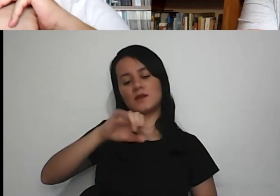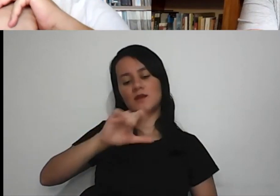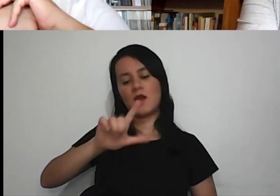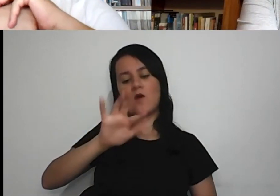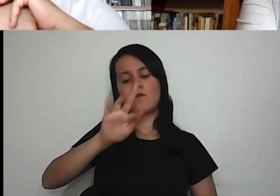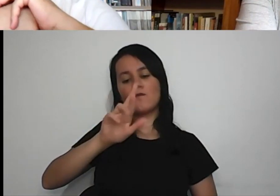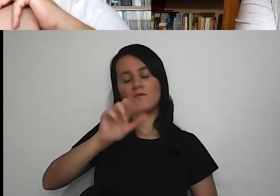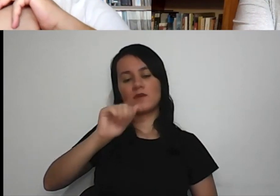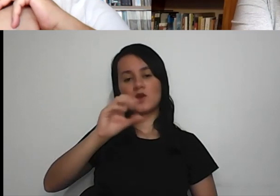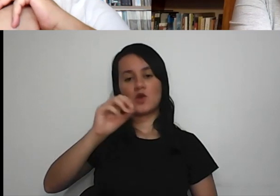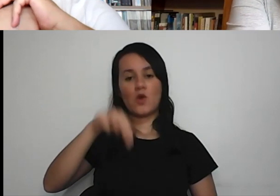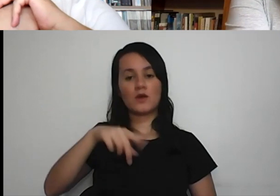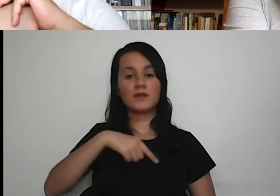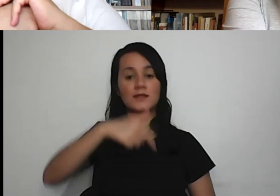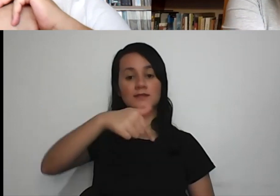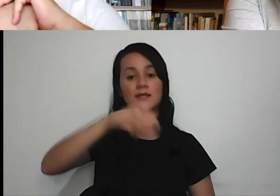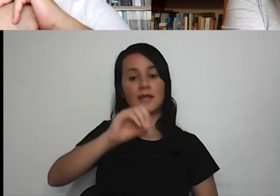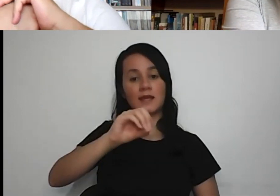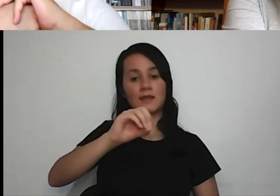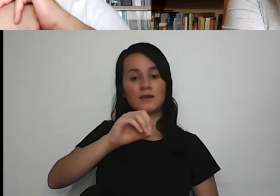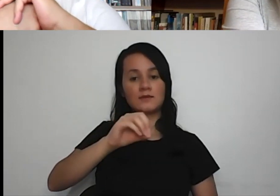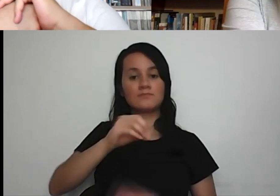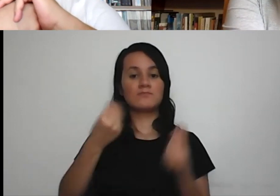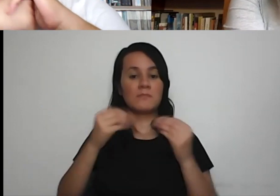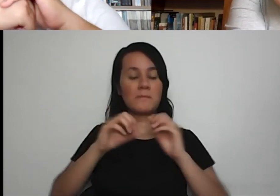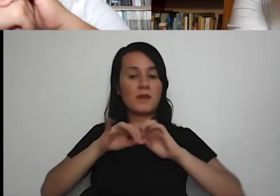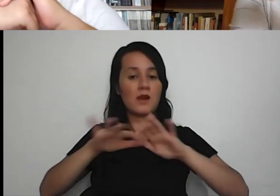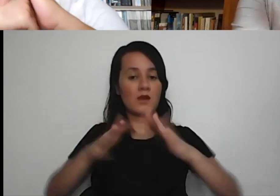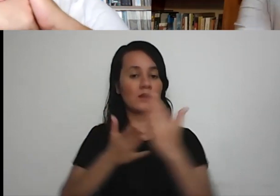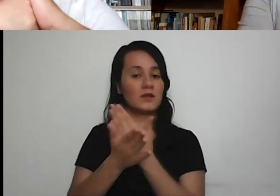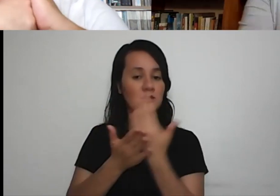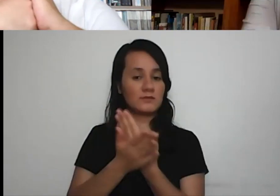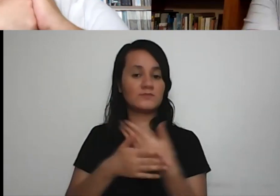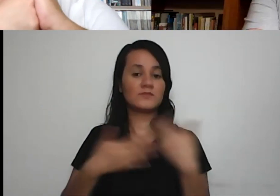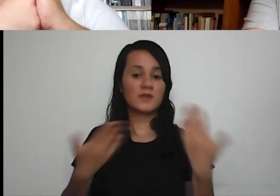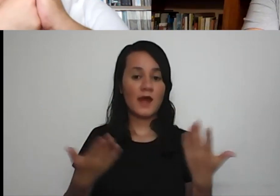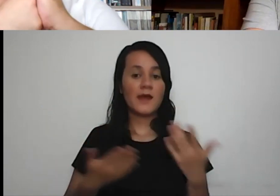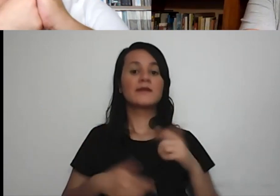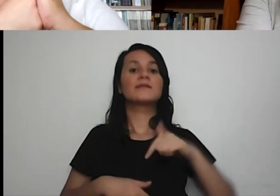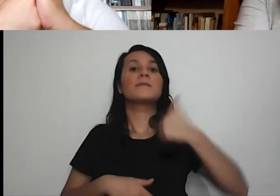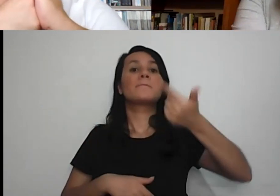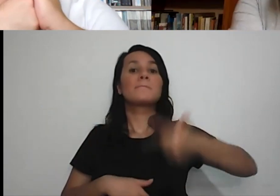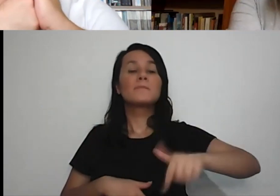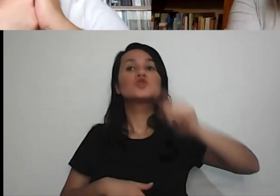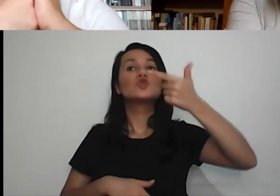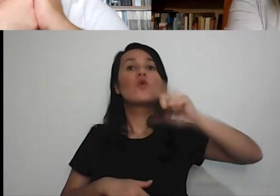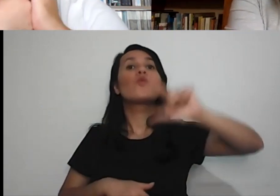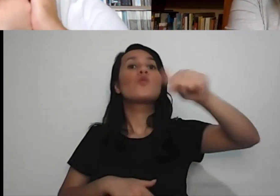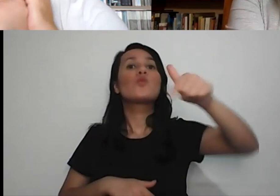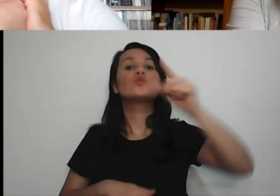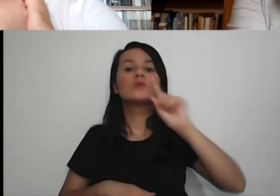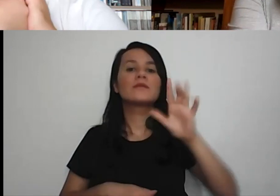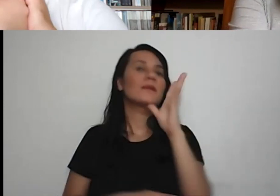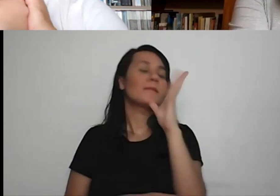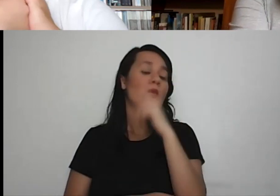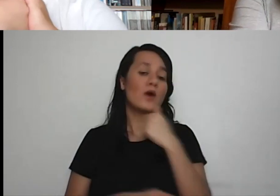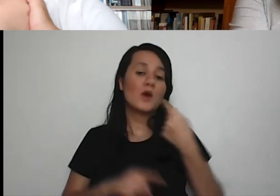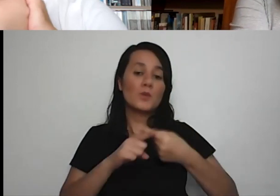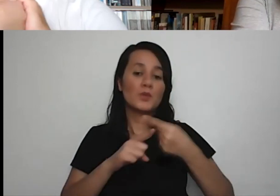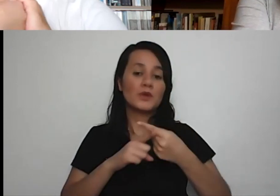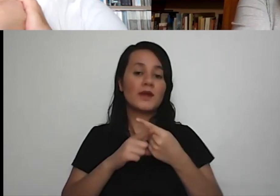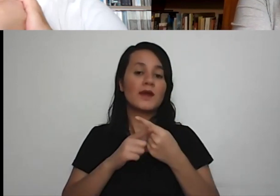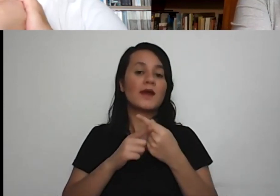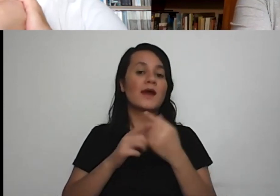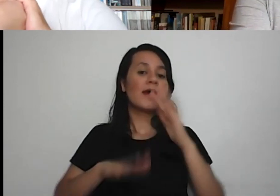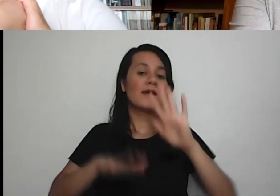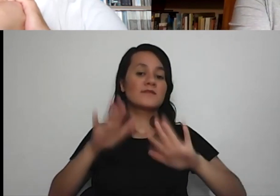70 exemplares, que quase se esgotou no lançamento. E até você ter uma outra tiragem, né, demora, porque a editora também nem sempre